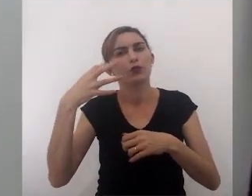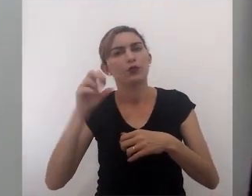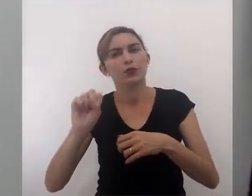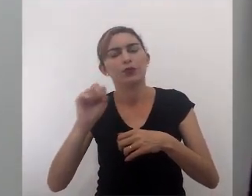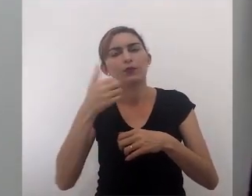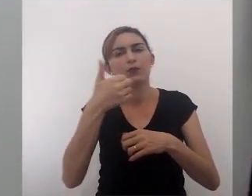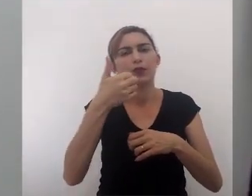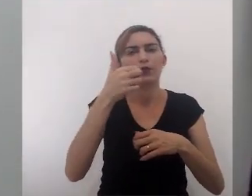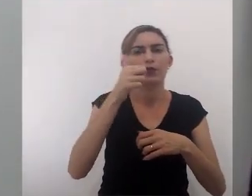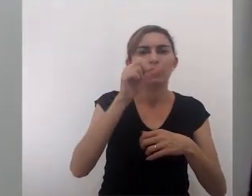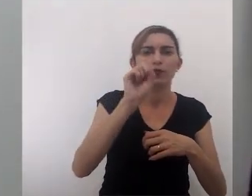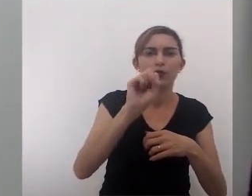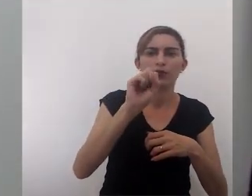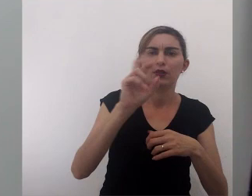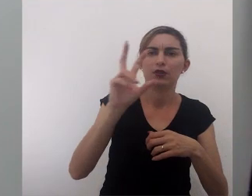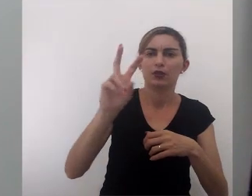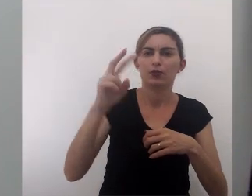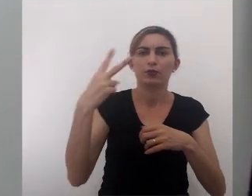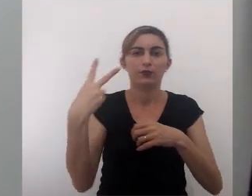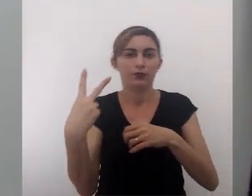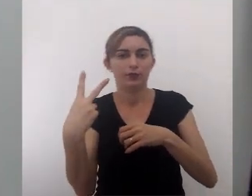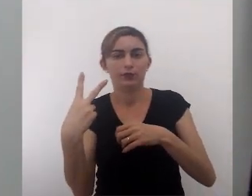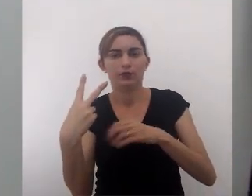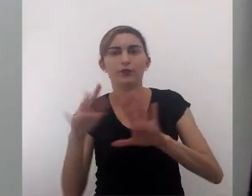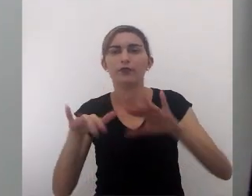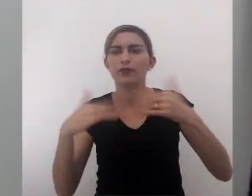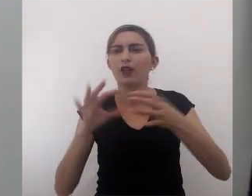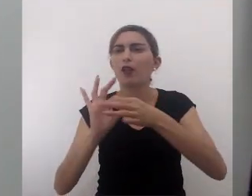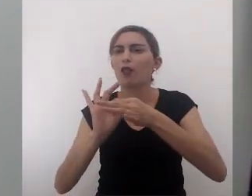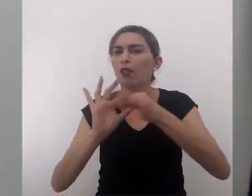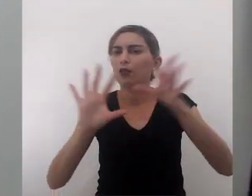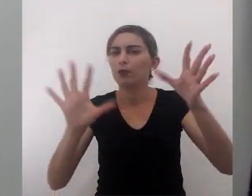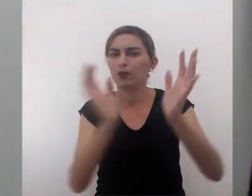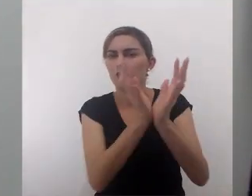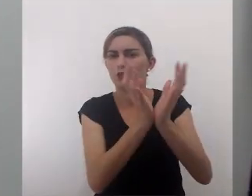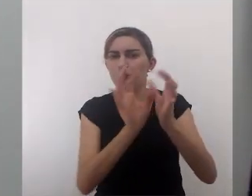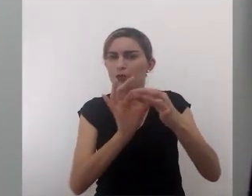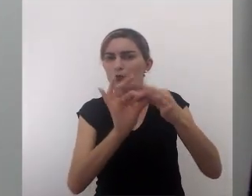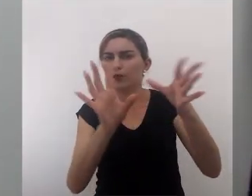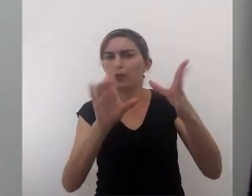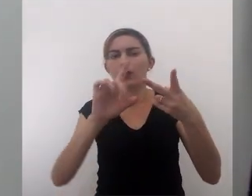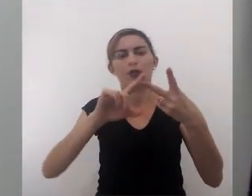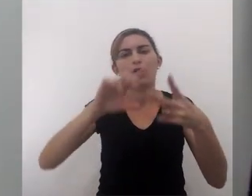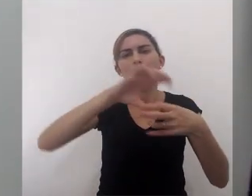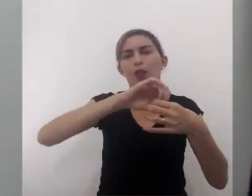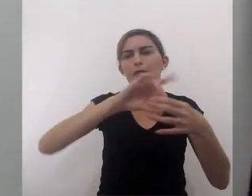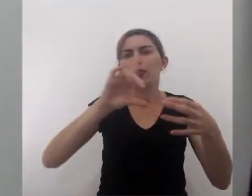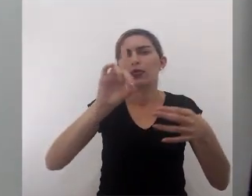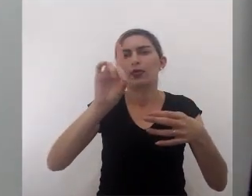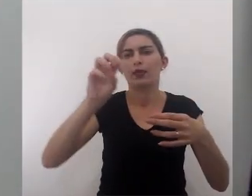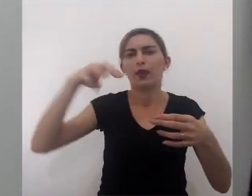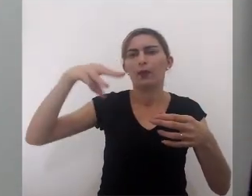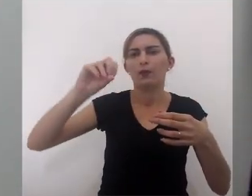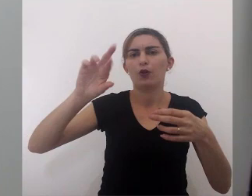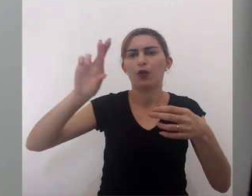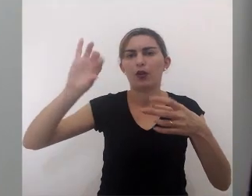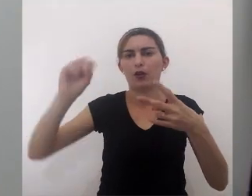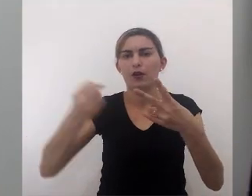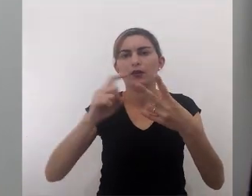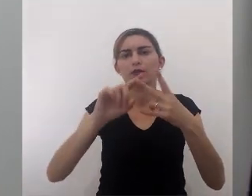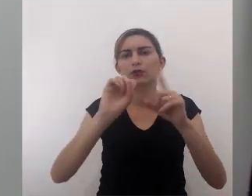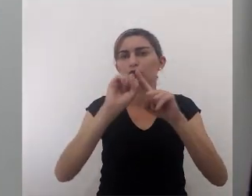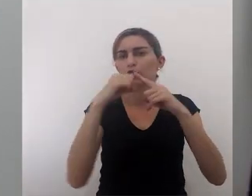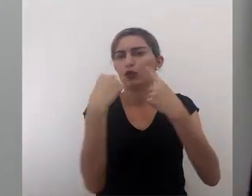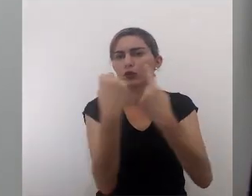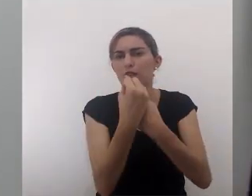1848 e 1852. Então, liberais, democratas e